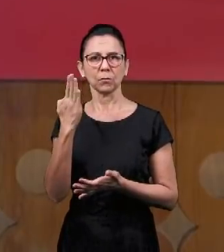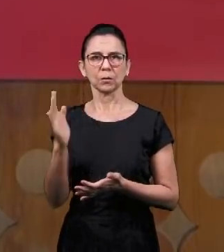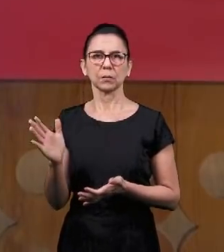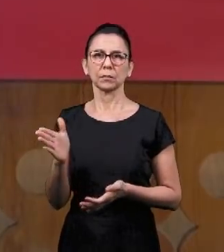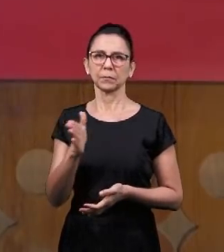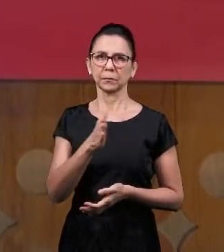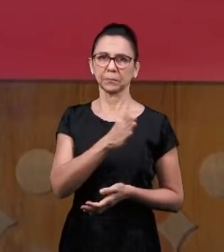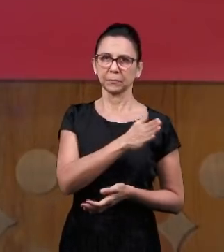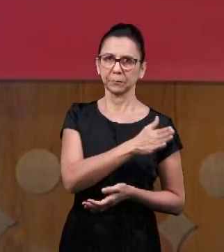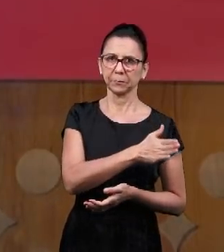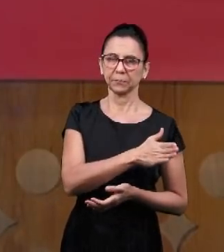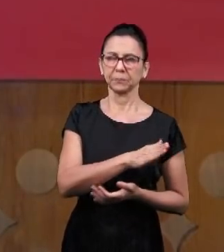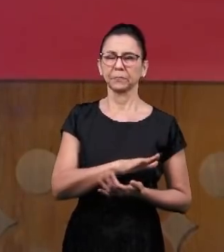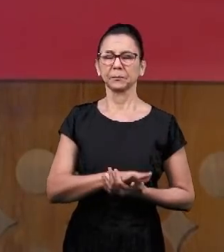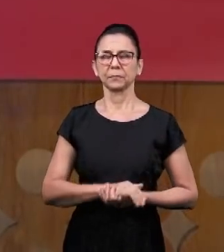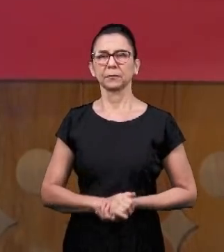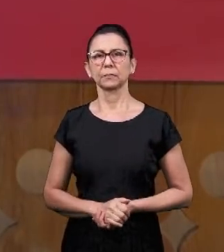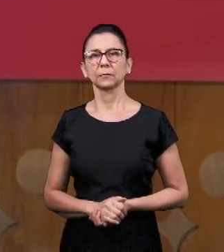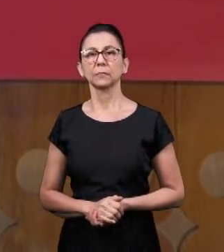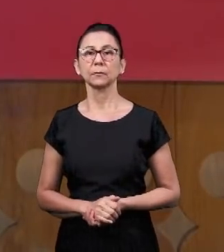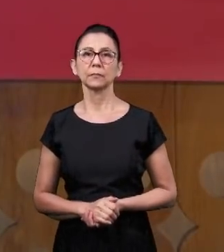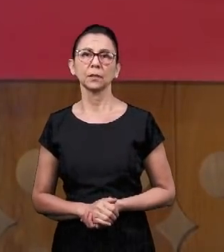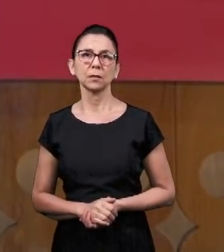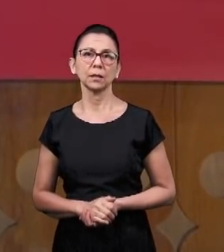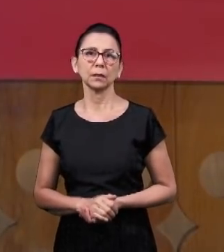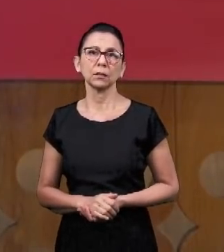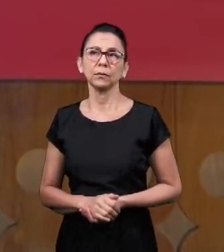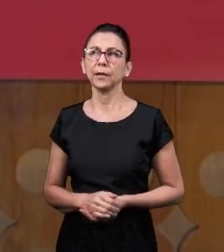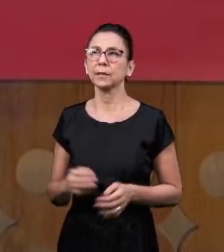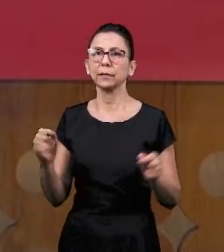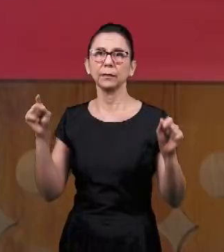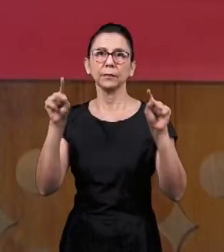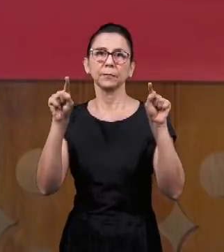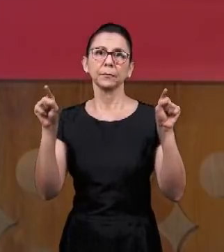que eu disse nos últimos 2 anos.